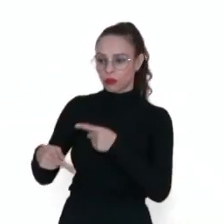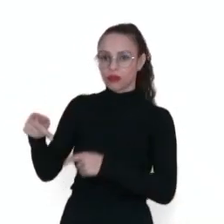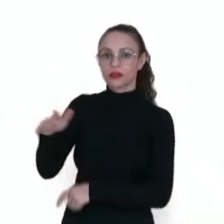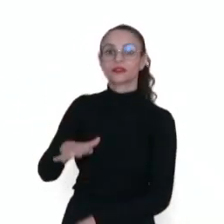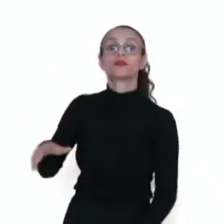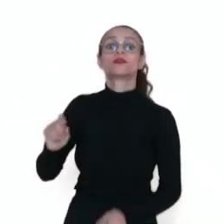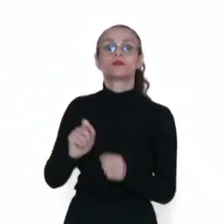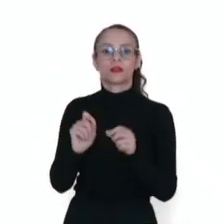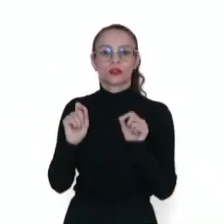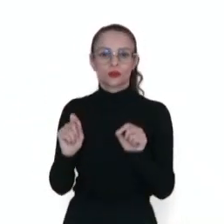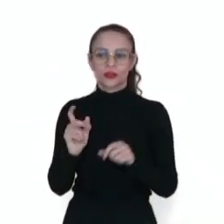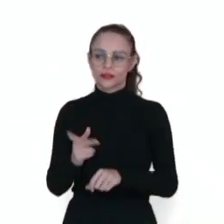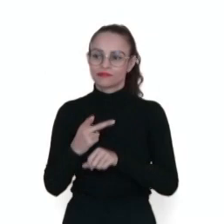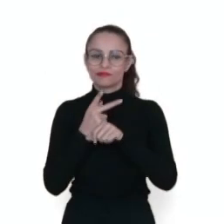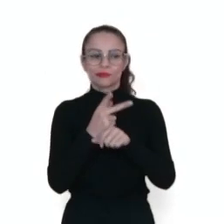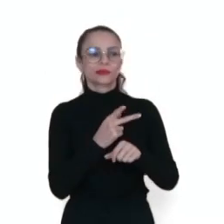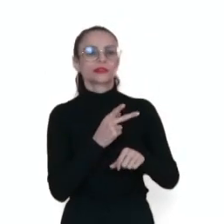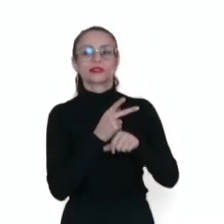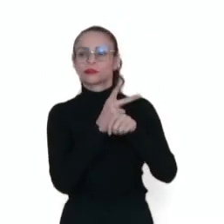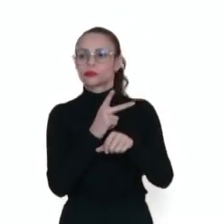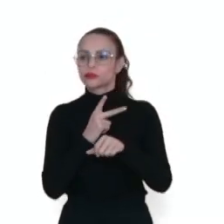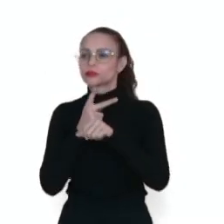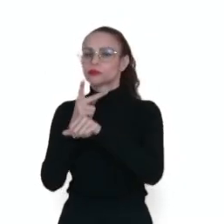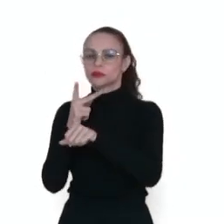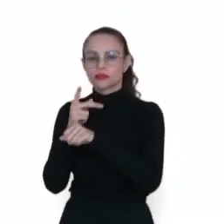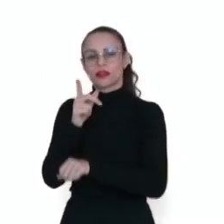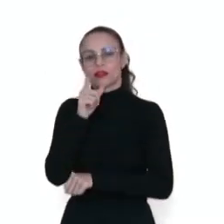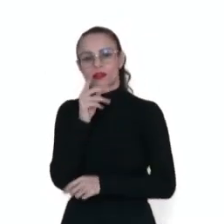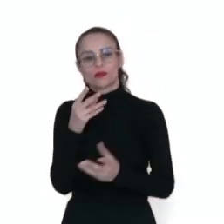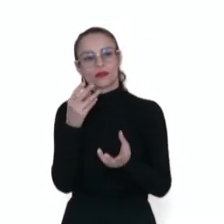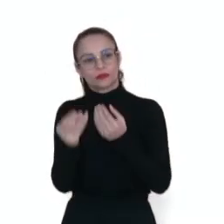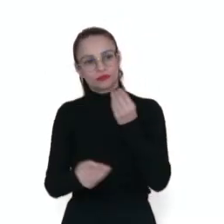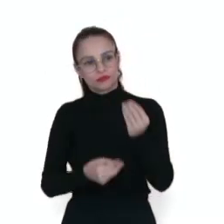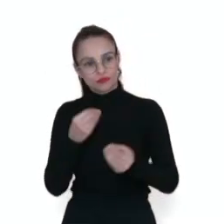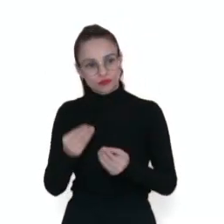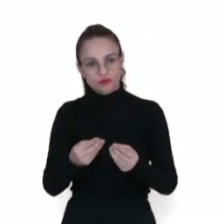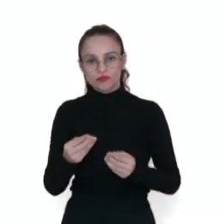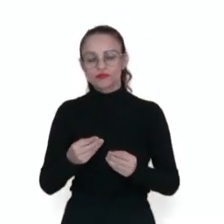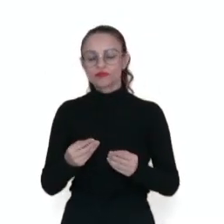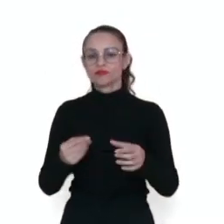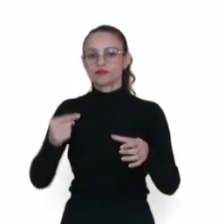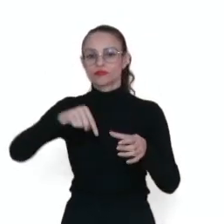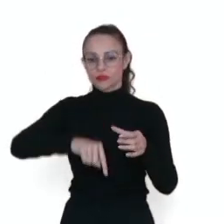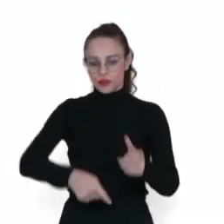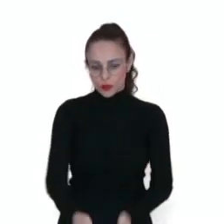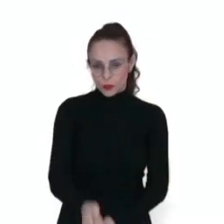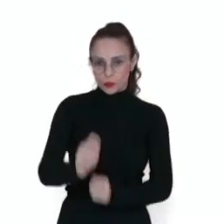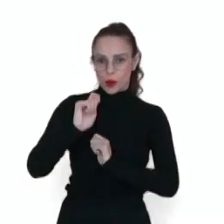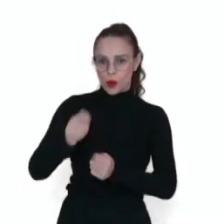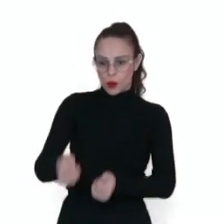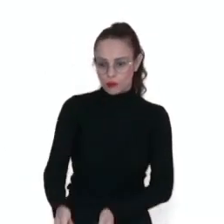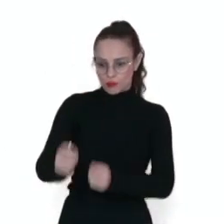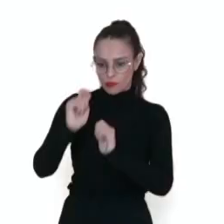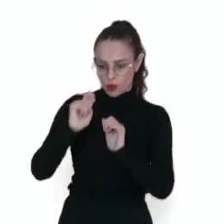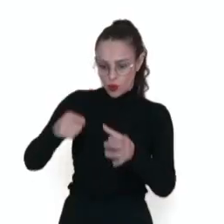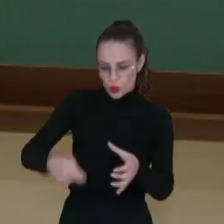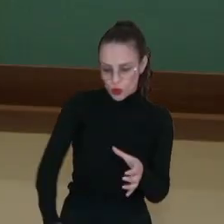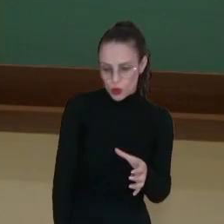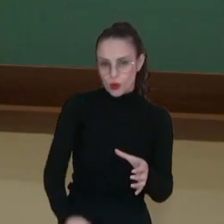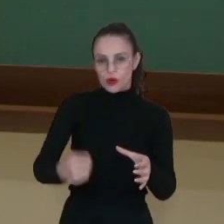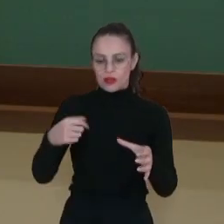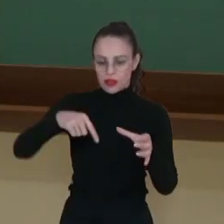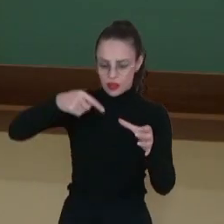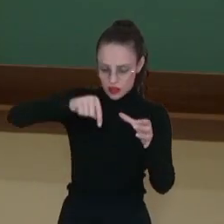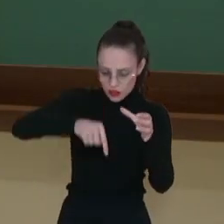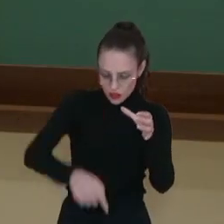local? Busca obter a água do seu abastecimento por meio de poços que são cavados no leito seco ali dos